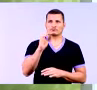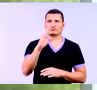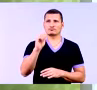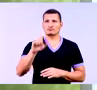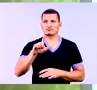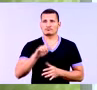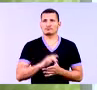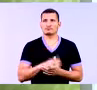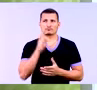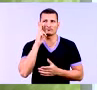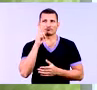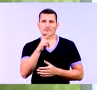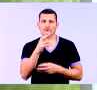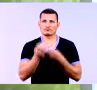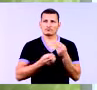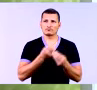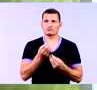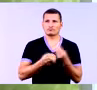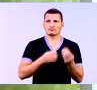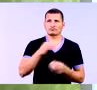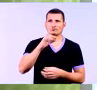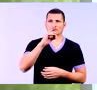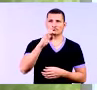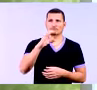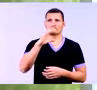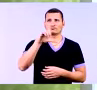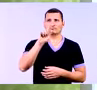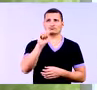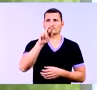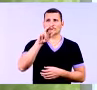vejamos aqui como funcionaria a declaração